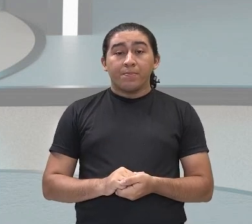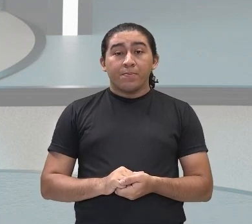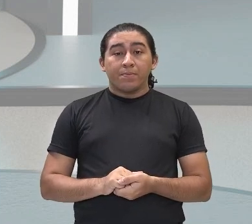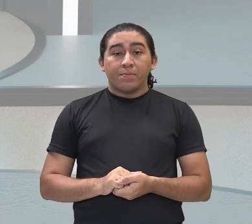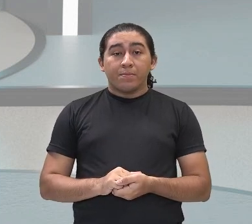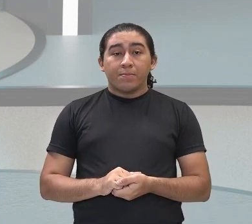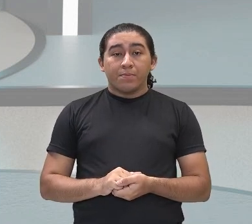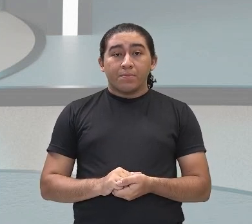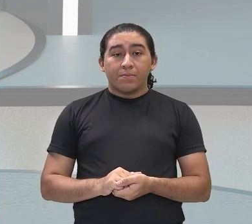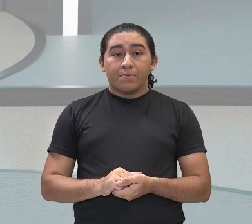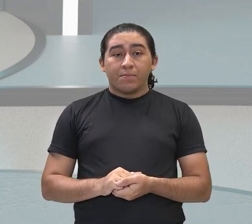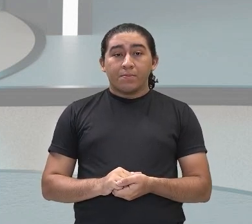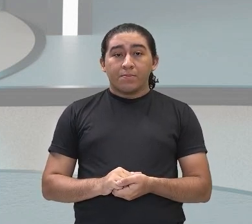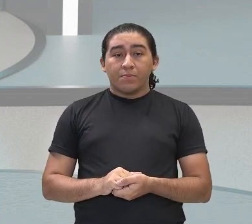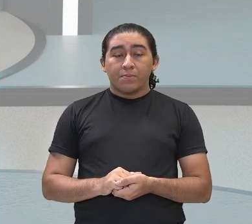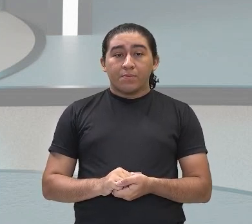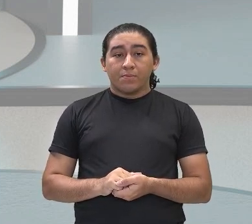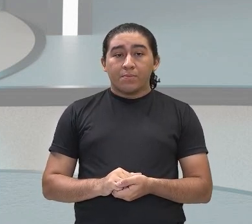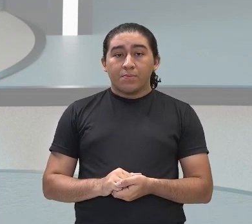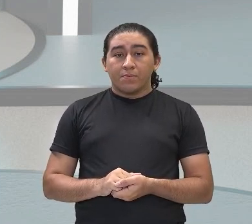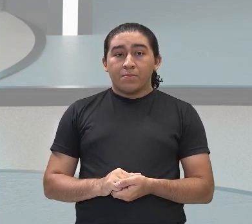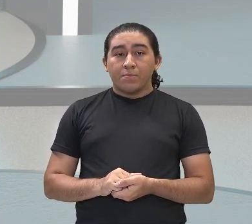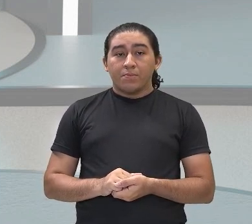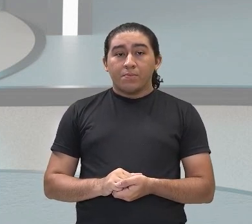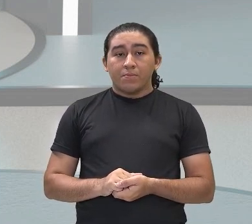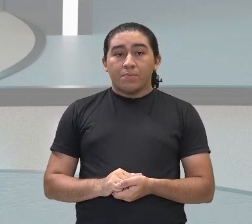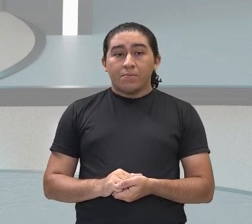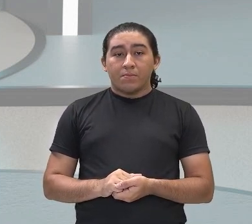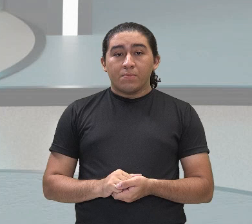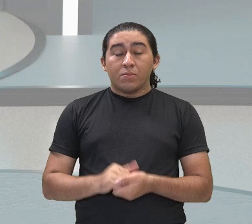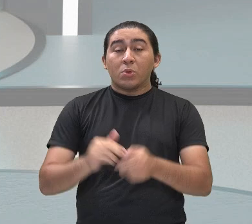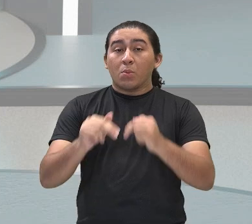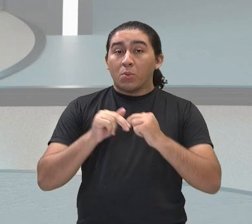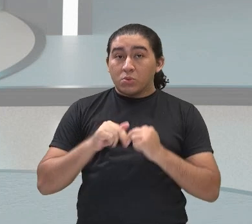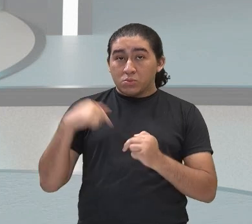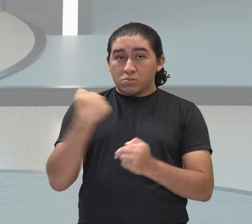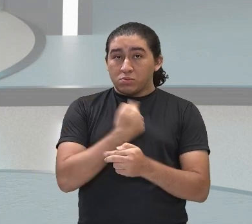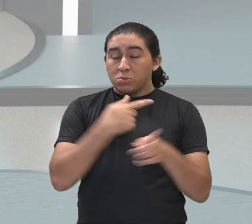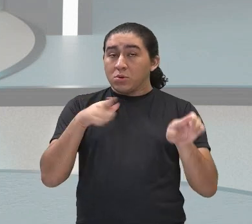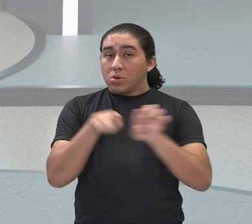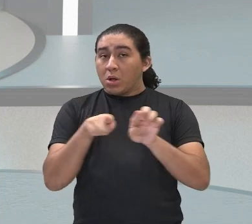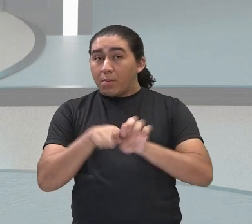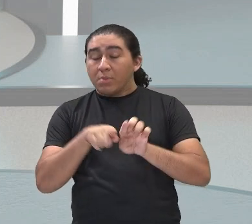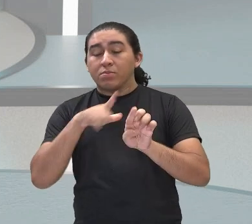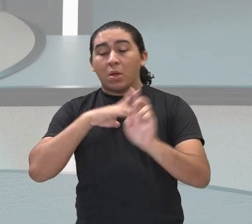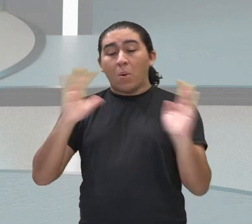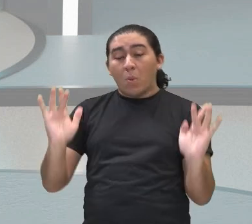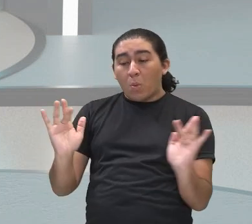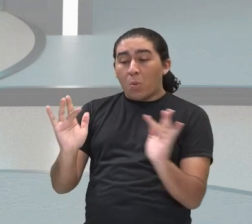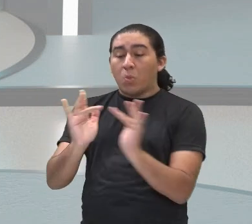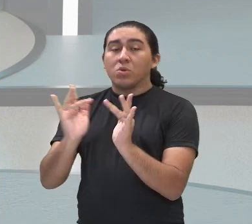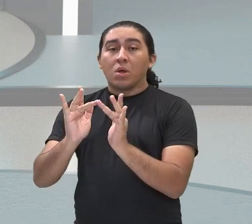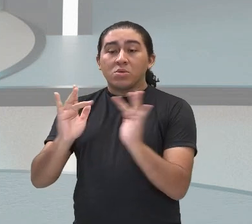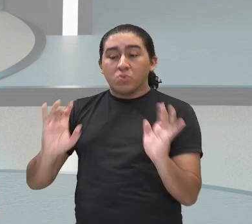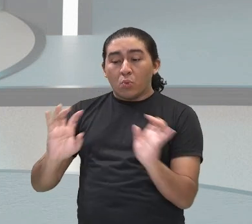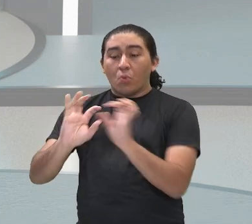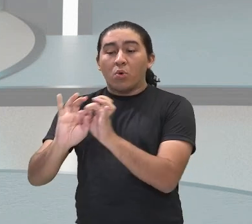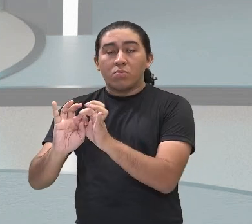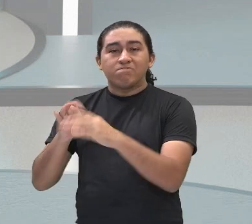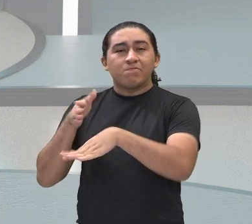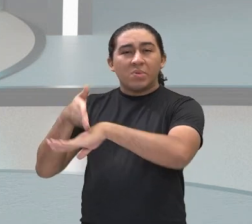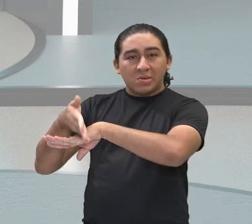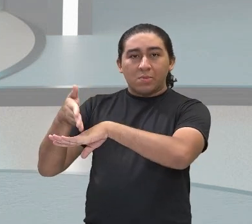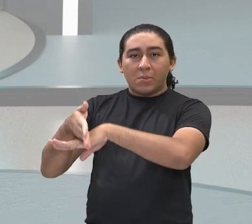forma, vamos ver que estamos também nos conectando e estamos a